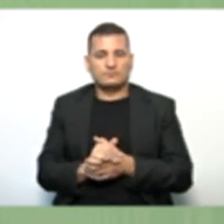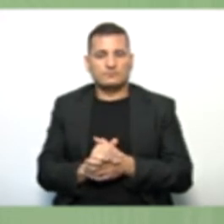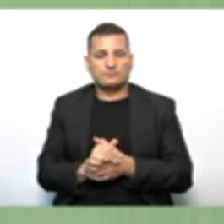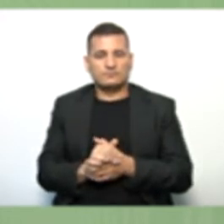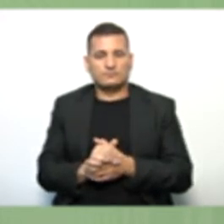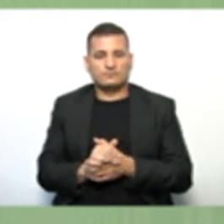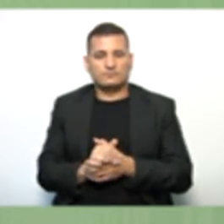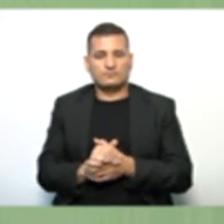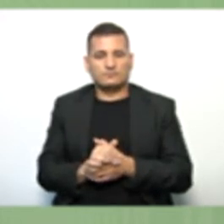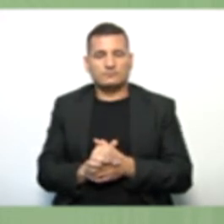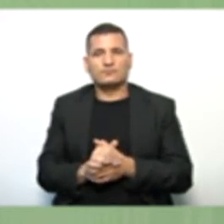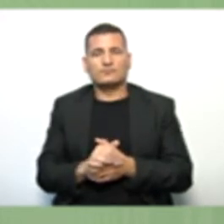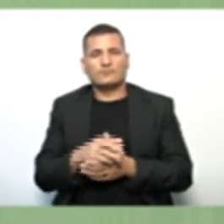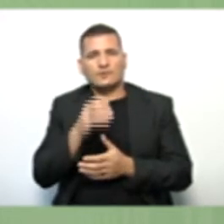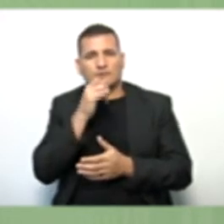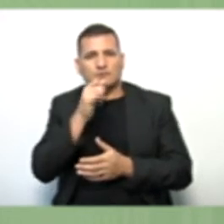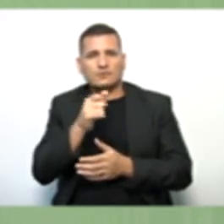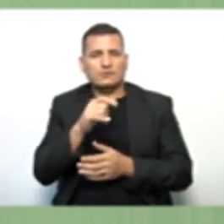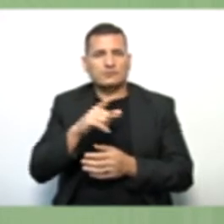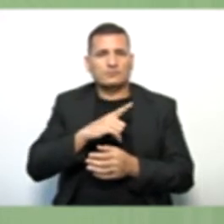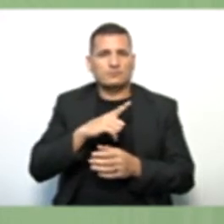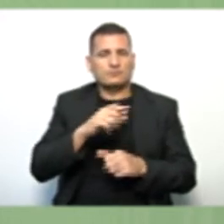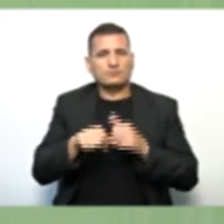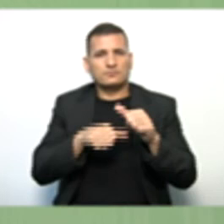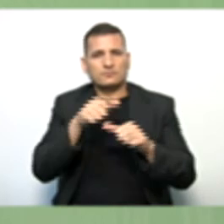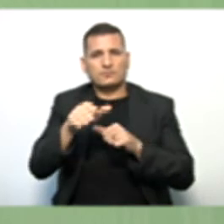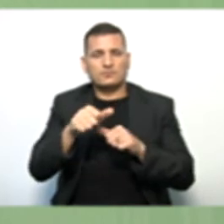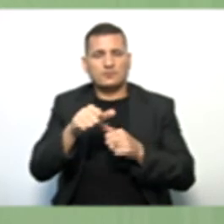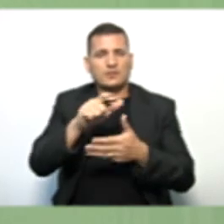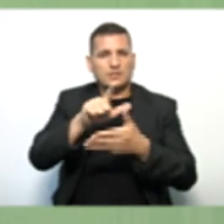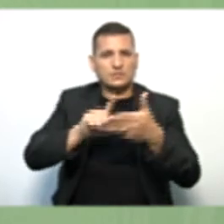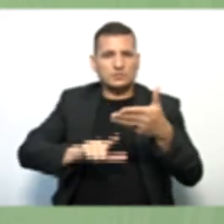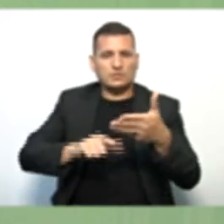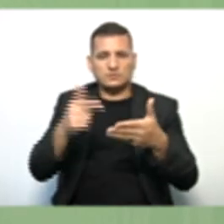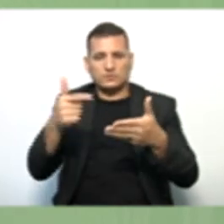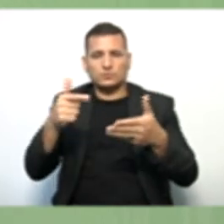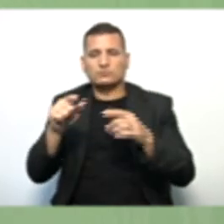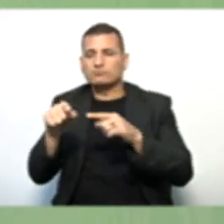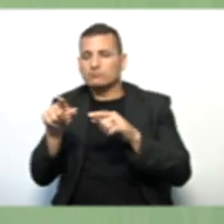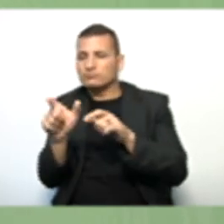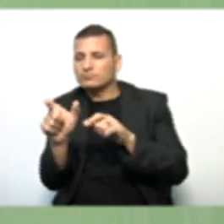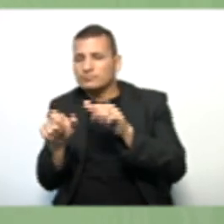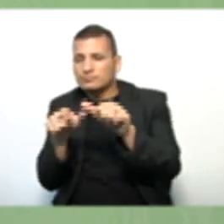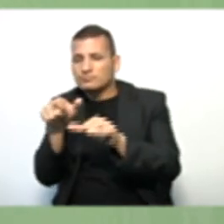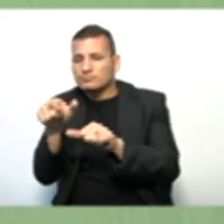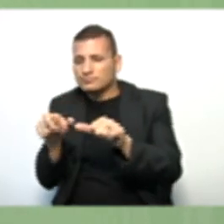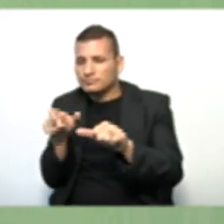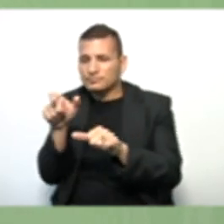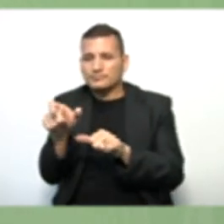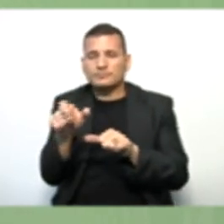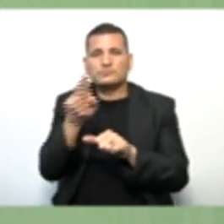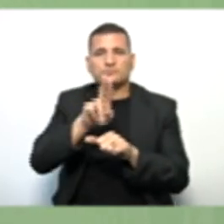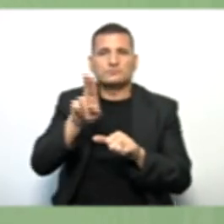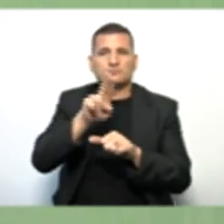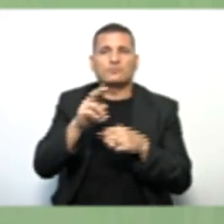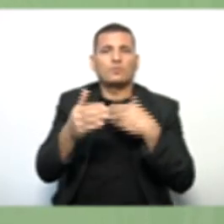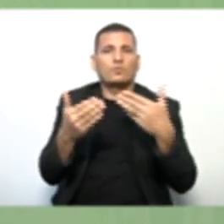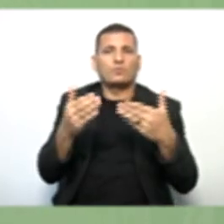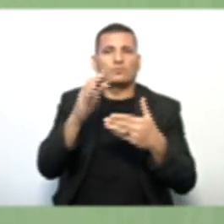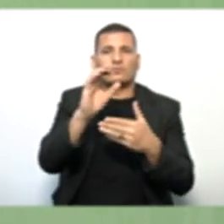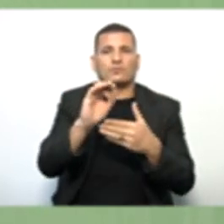Vamos supor que temos que modificar o segundo item da lista. Para isso, utilizaremos o seguinte